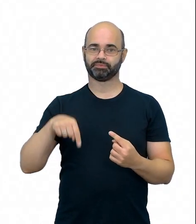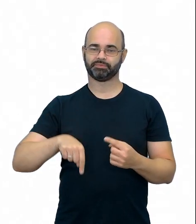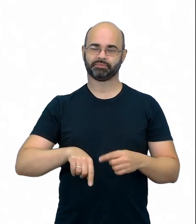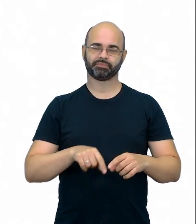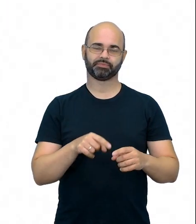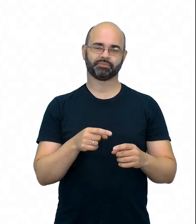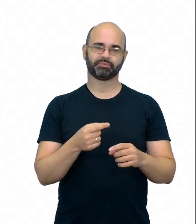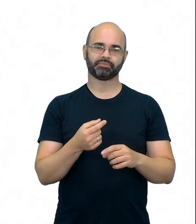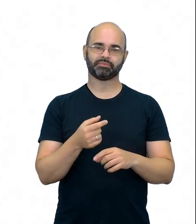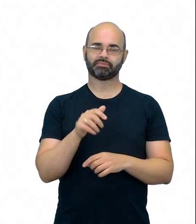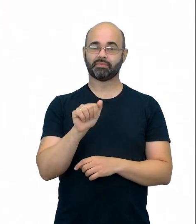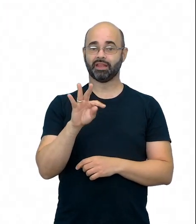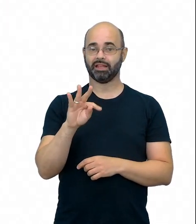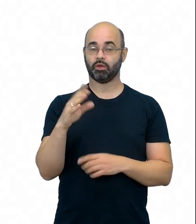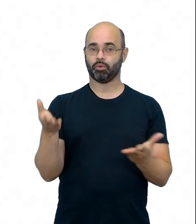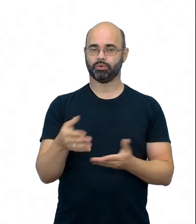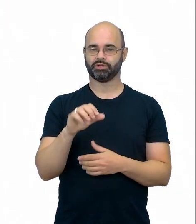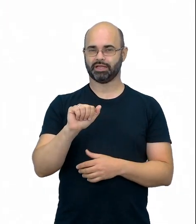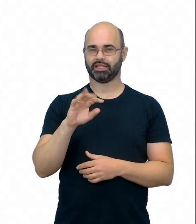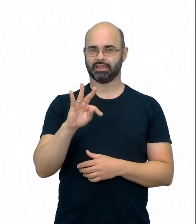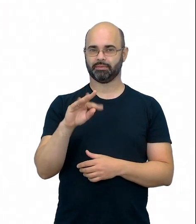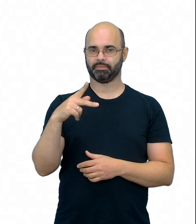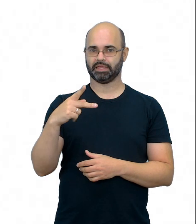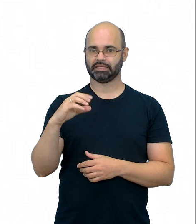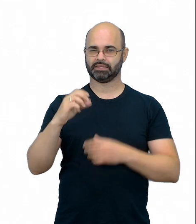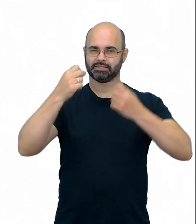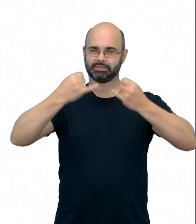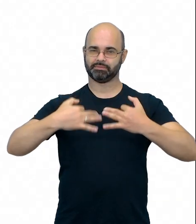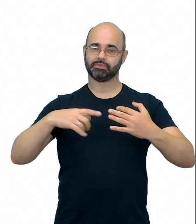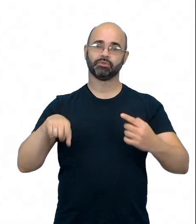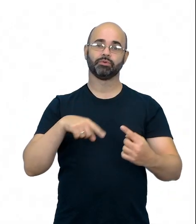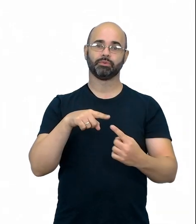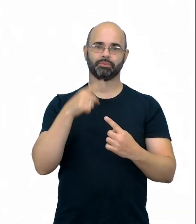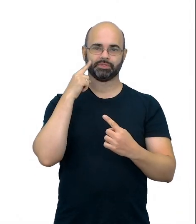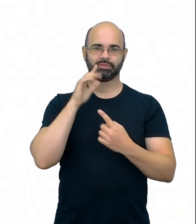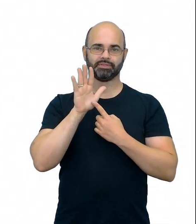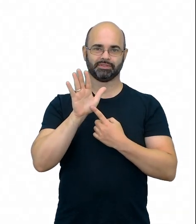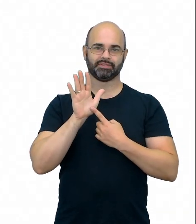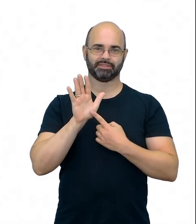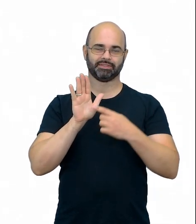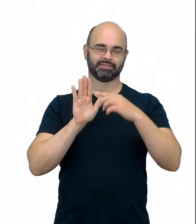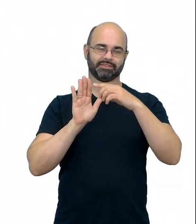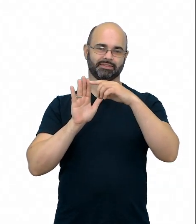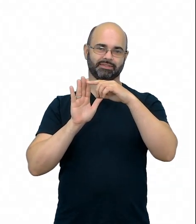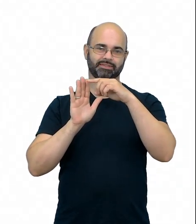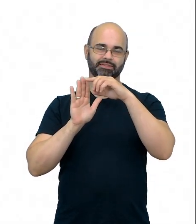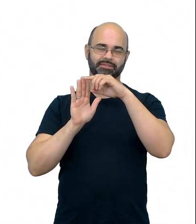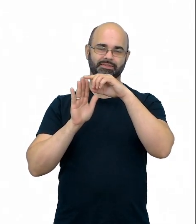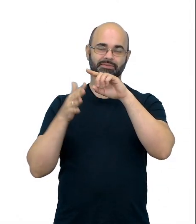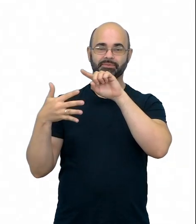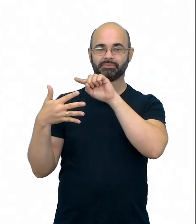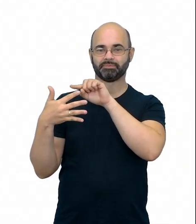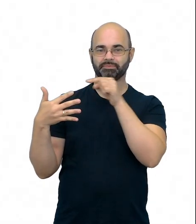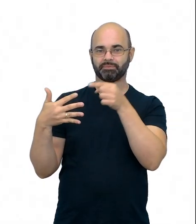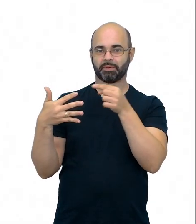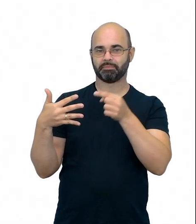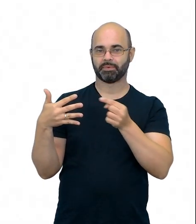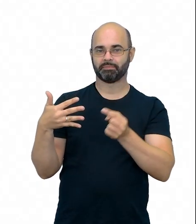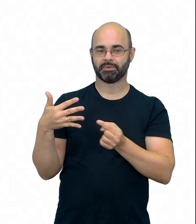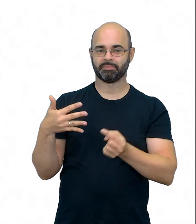formação. Então, vamos revisitar concepções teóricas acerca do